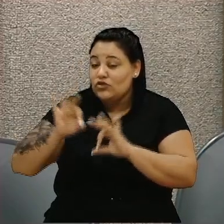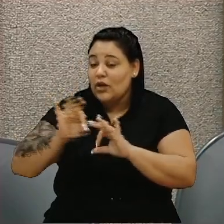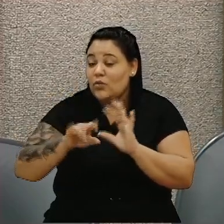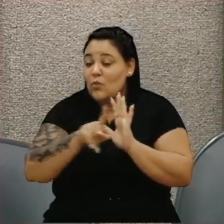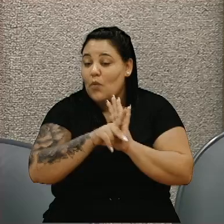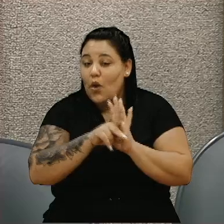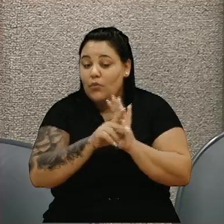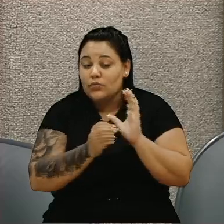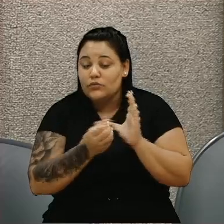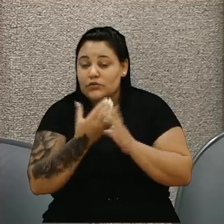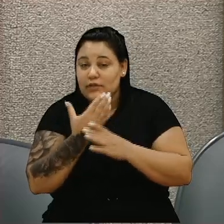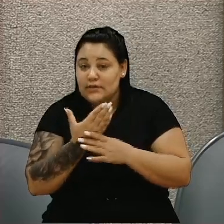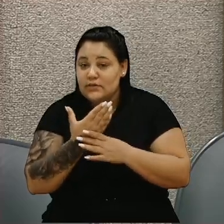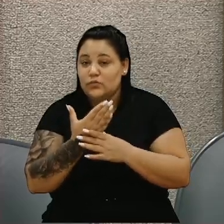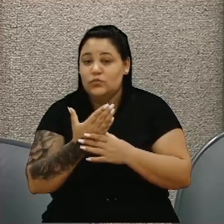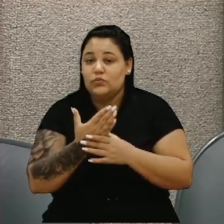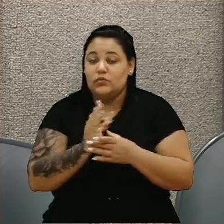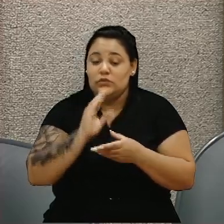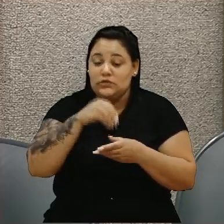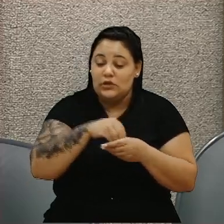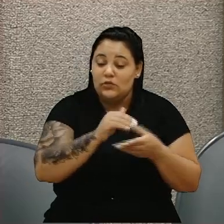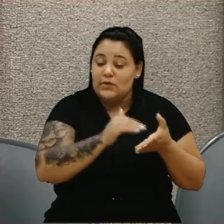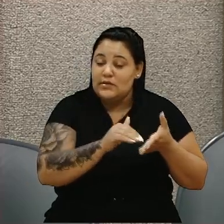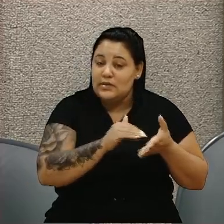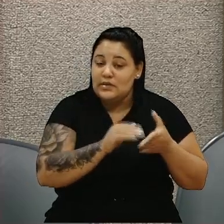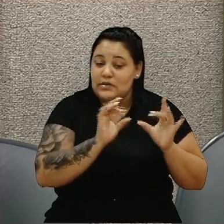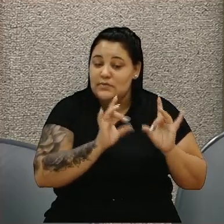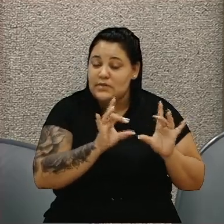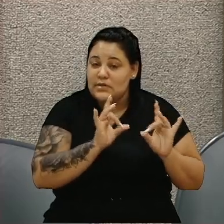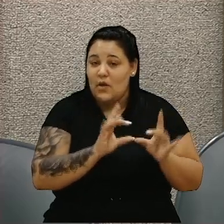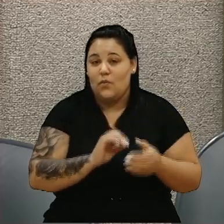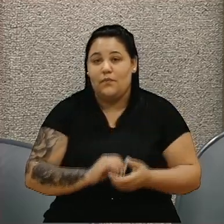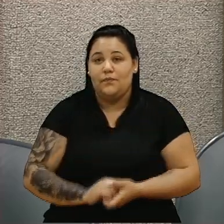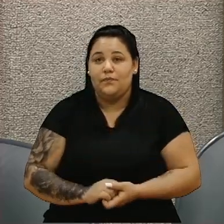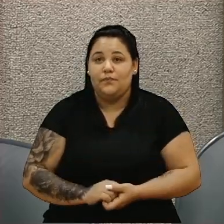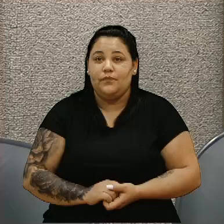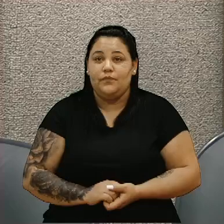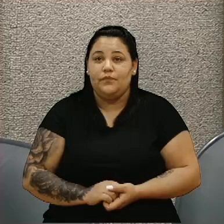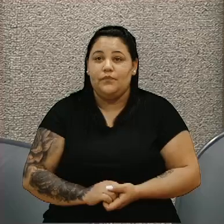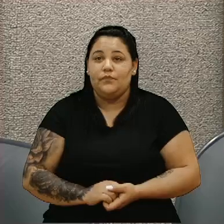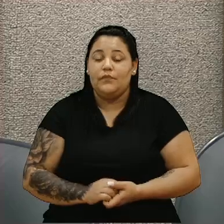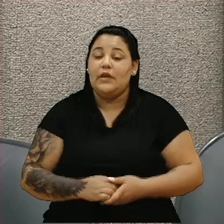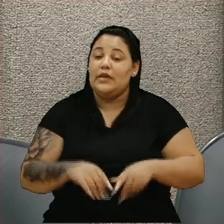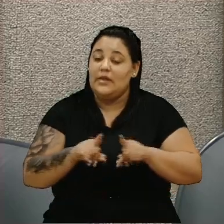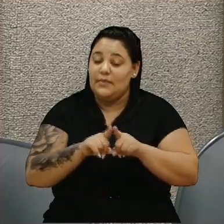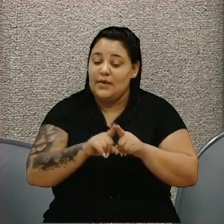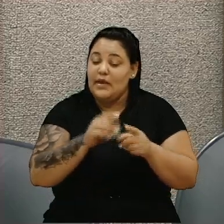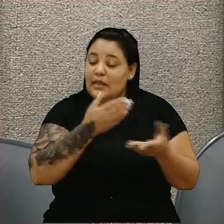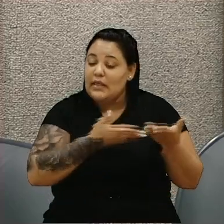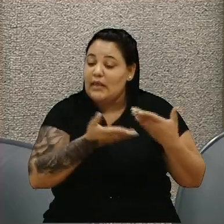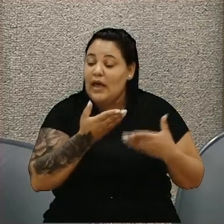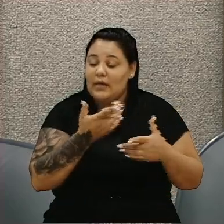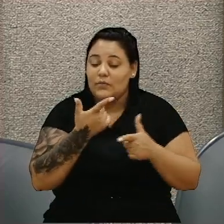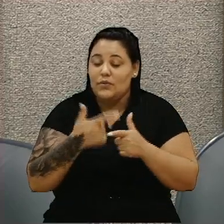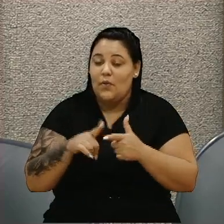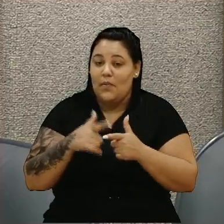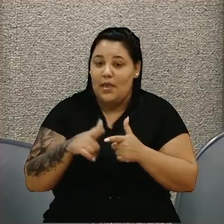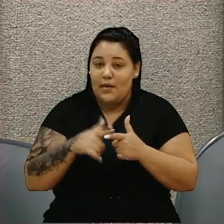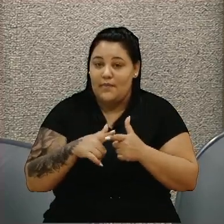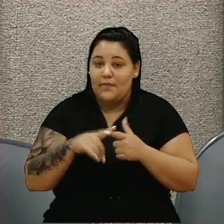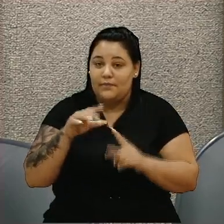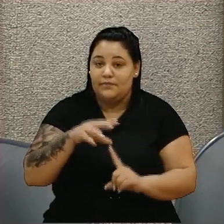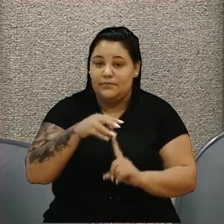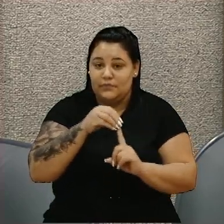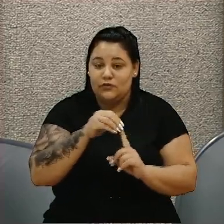de criação de uma secretaria especial de regularização fundiária e que trate esse problema como prioridade de